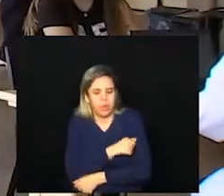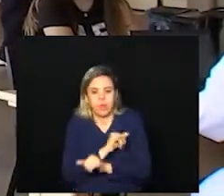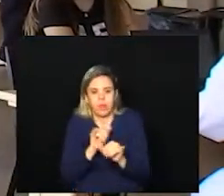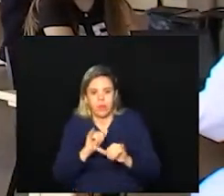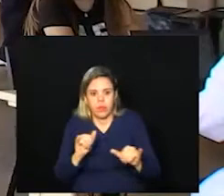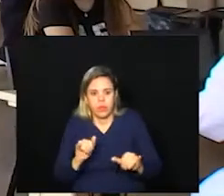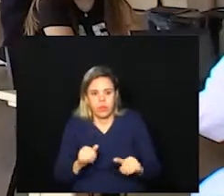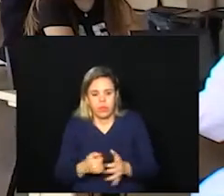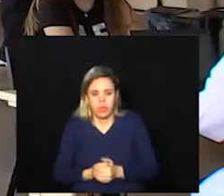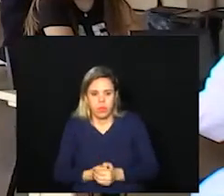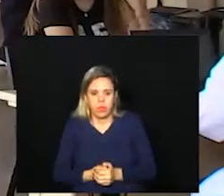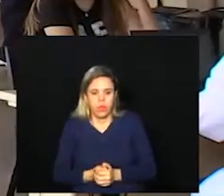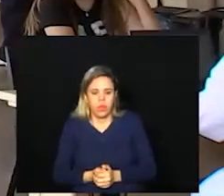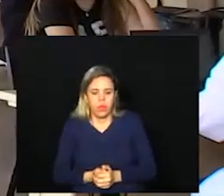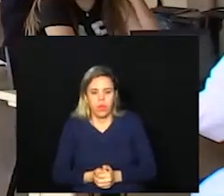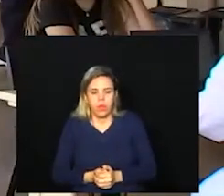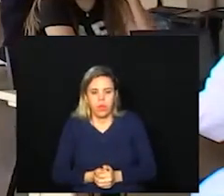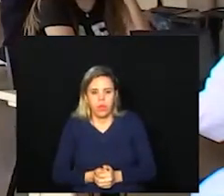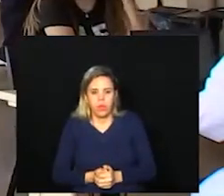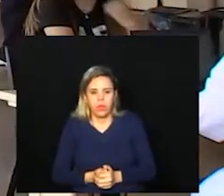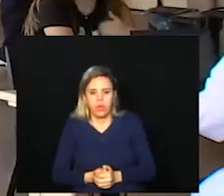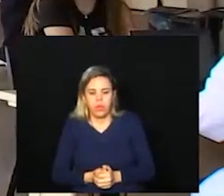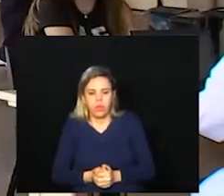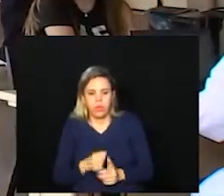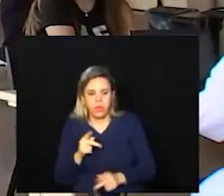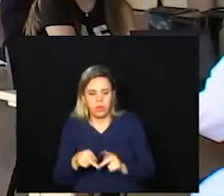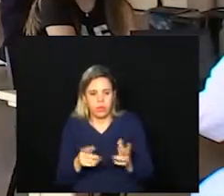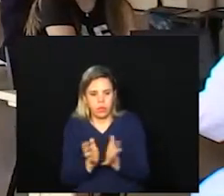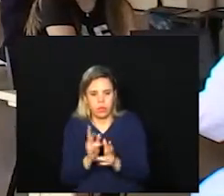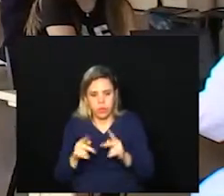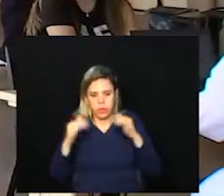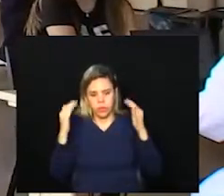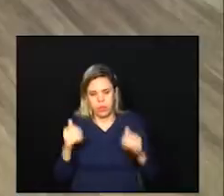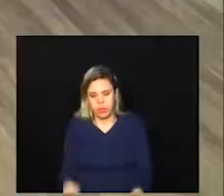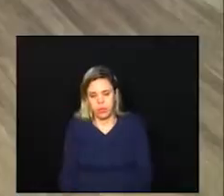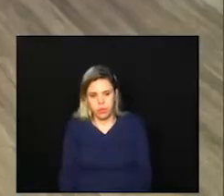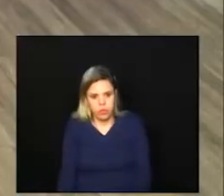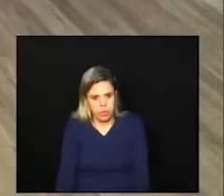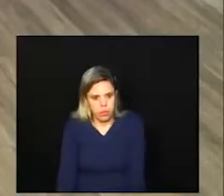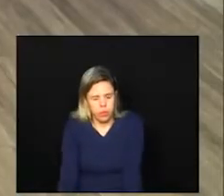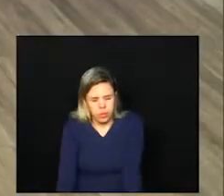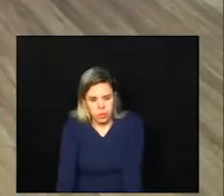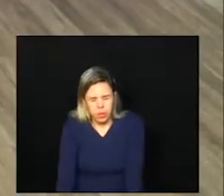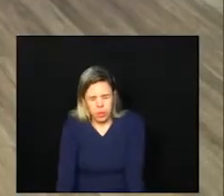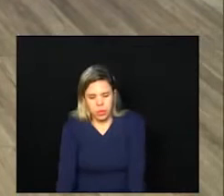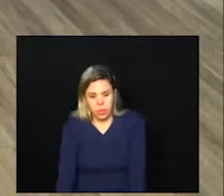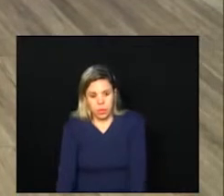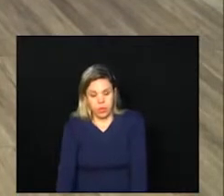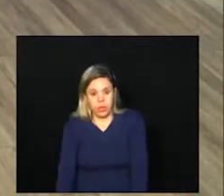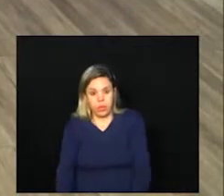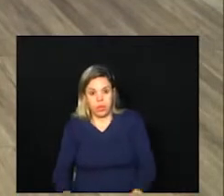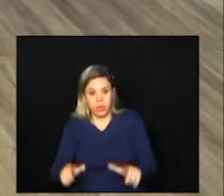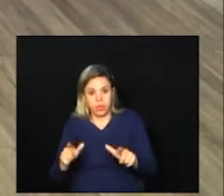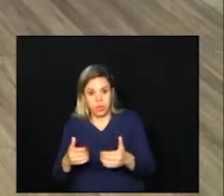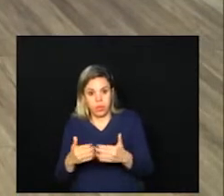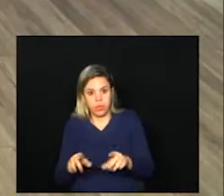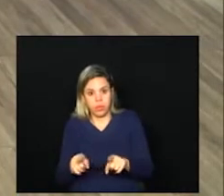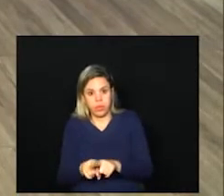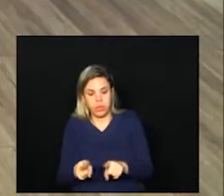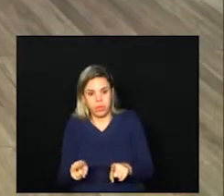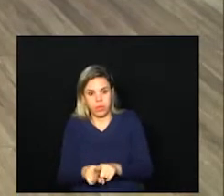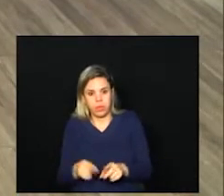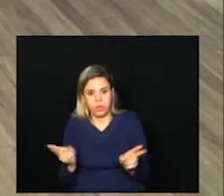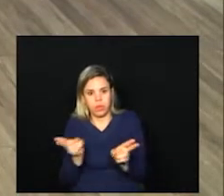de vacinação e já para todo o público adulto. Gabriel. E um espaço aberto também, né, para o